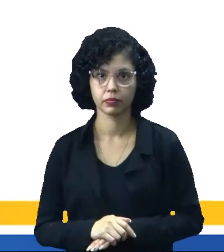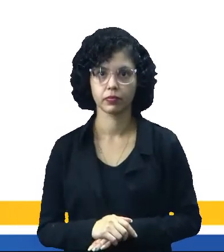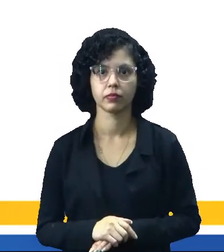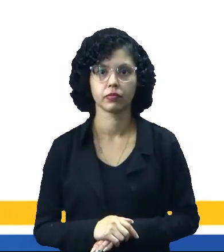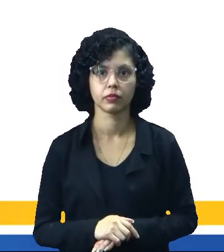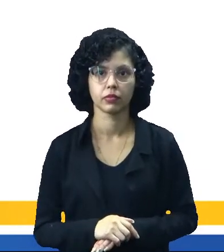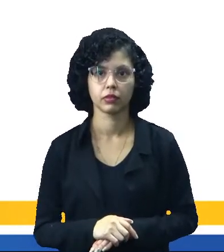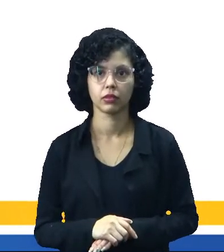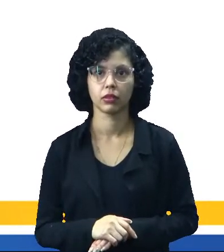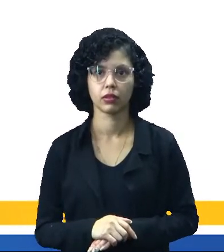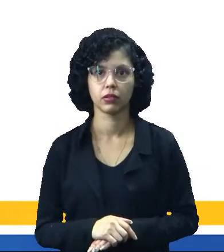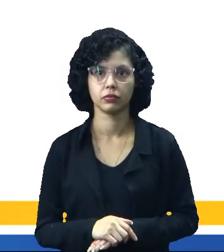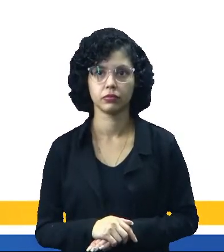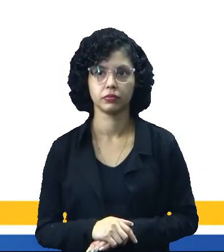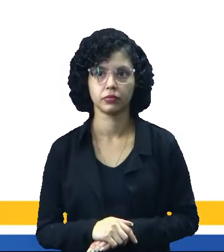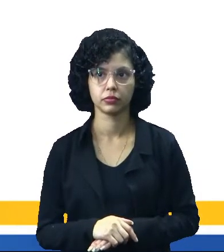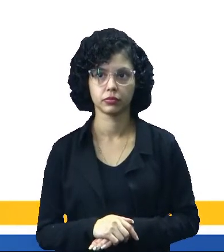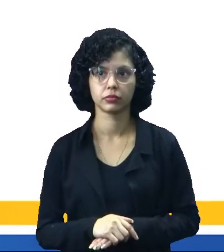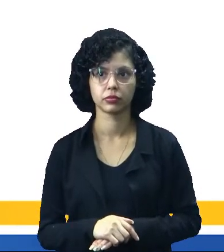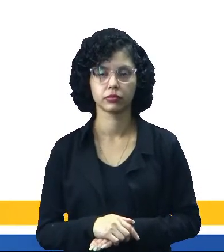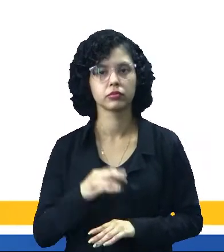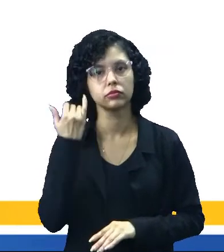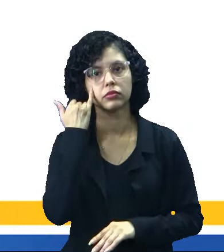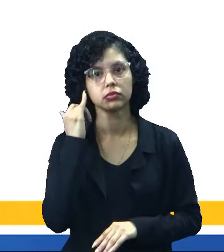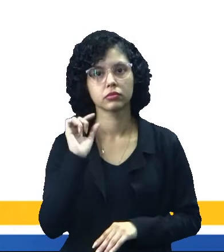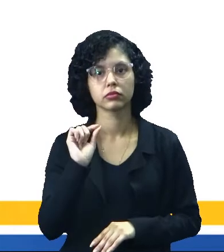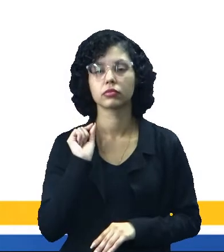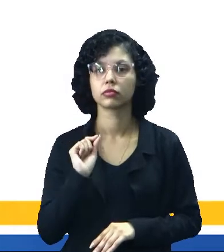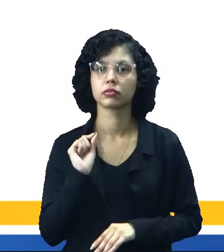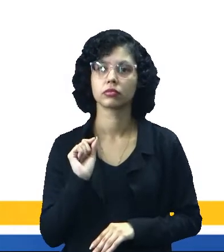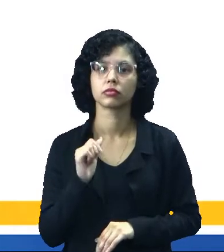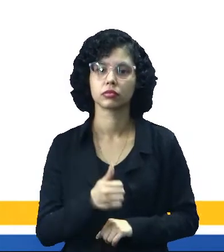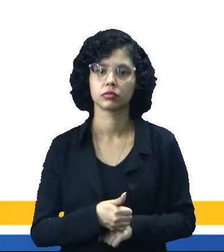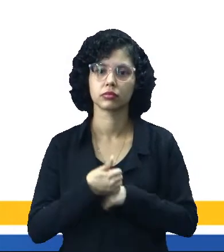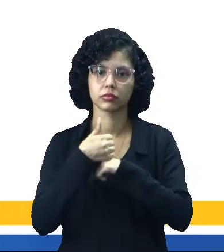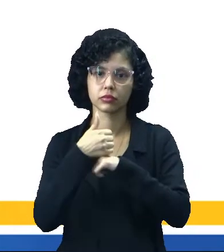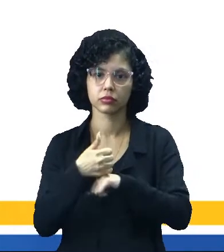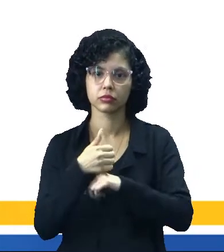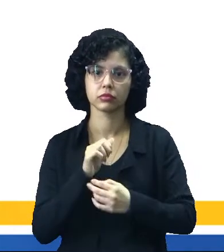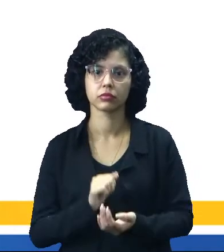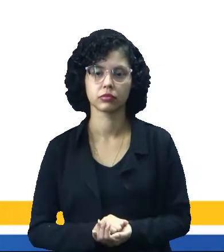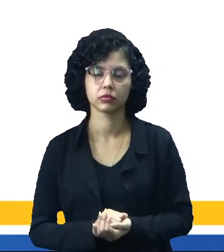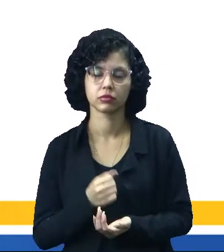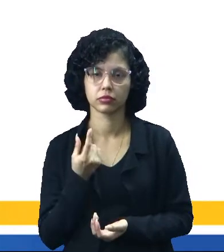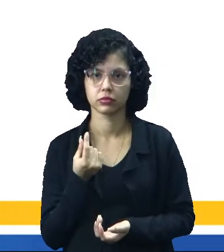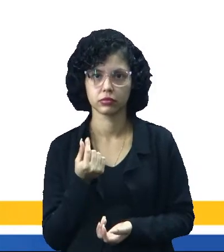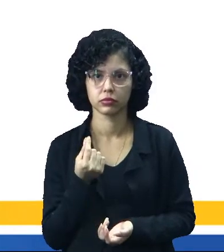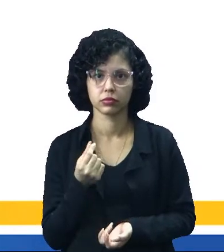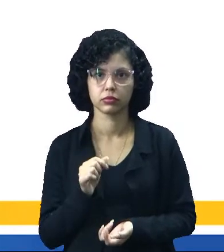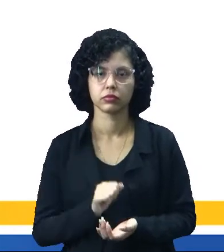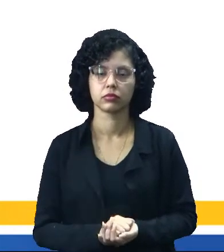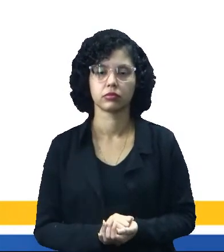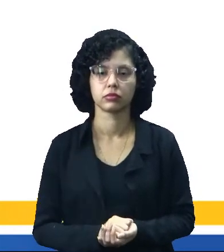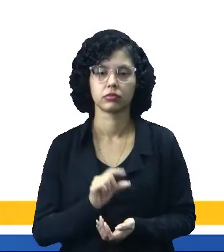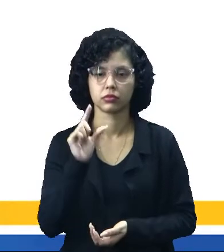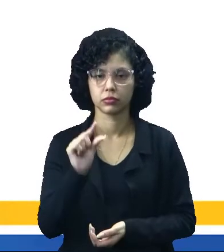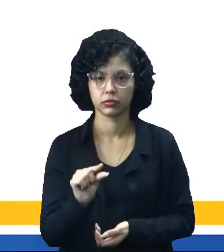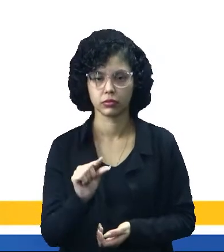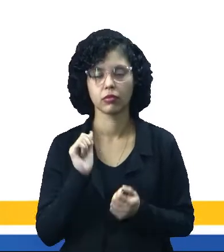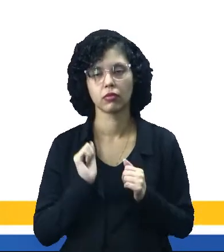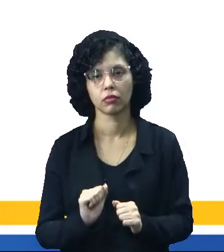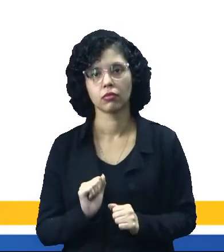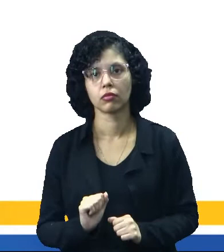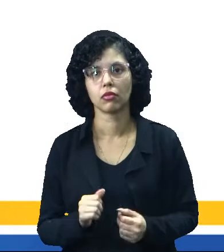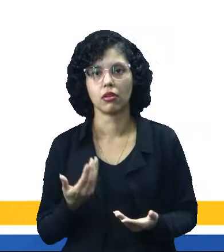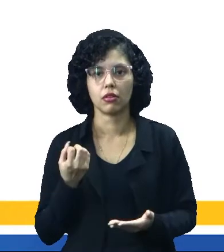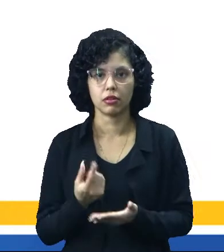ali o mesmo serviço, a ideia é de que você sempre aumente a qualidade e o preço fica regulado, né, porque você pode